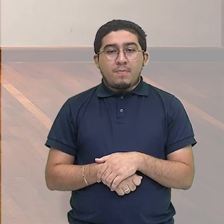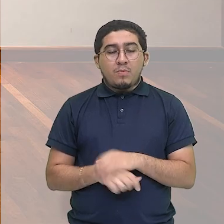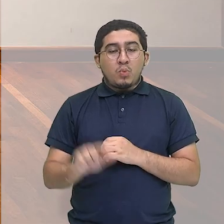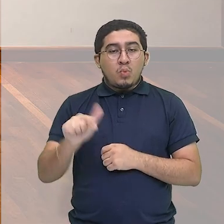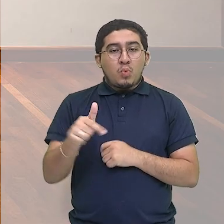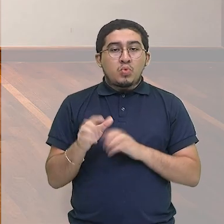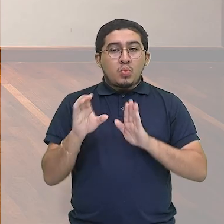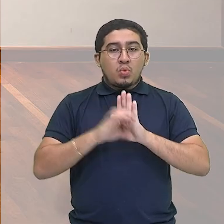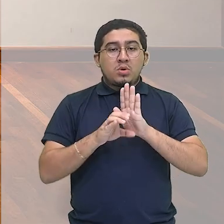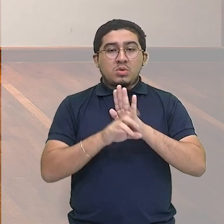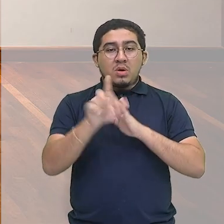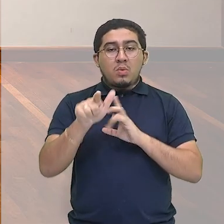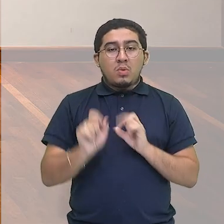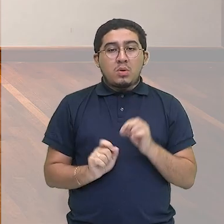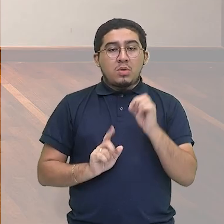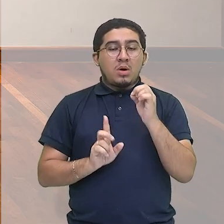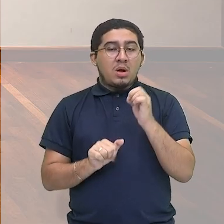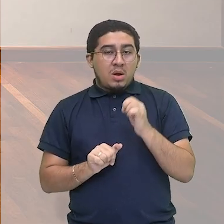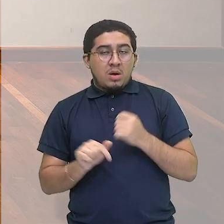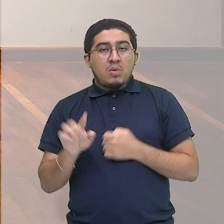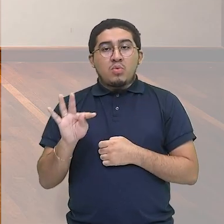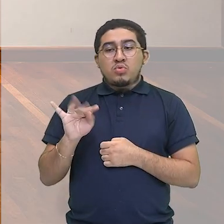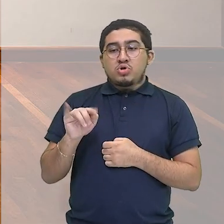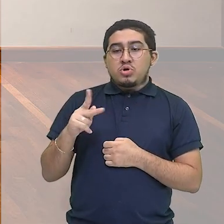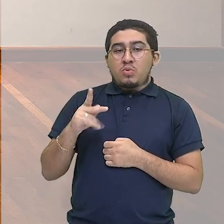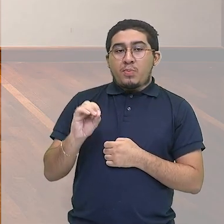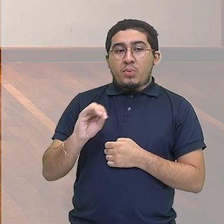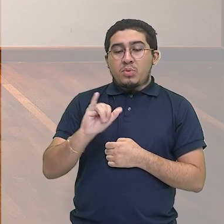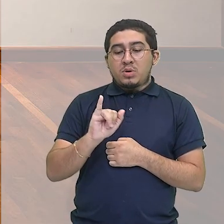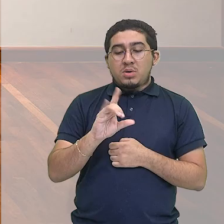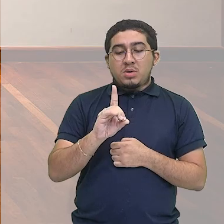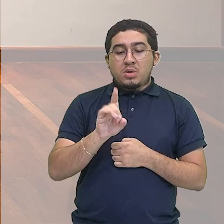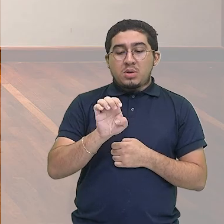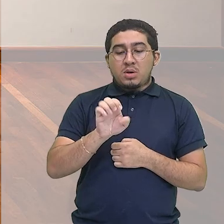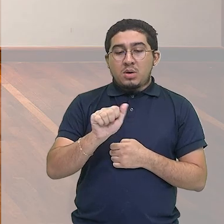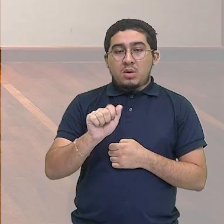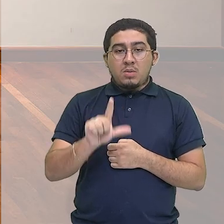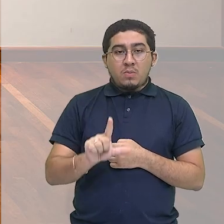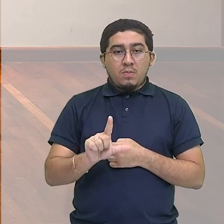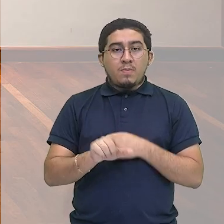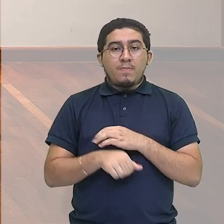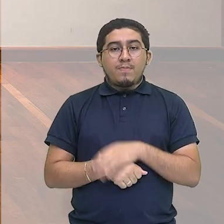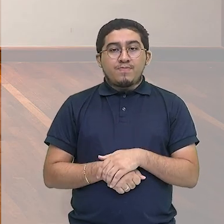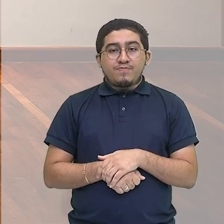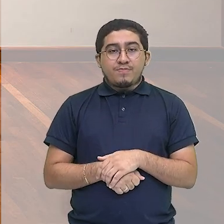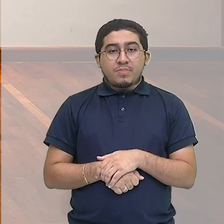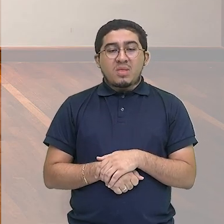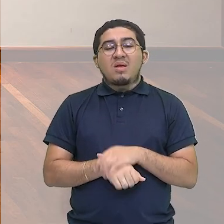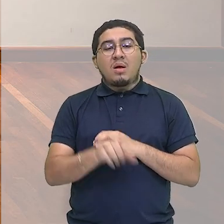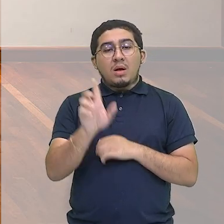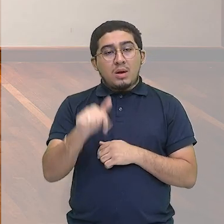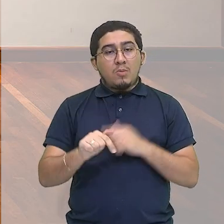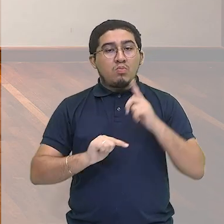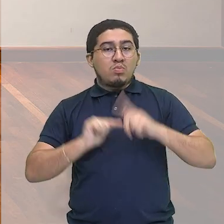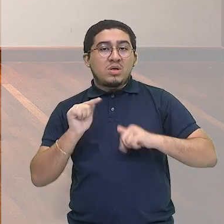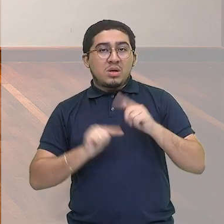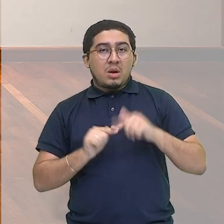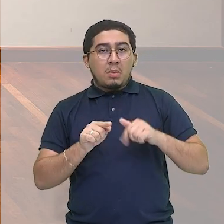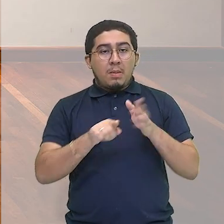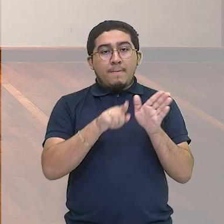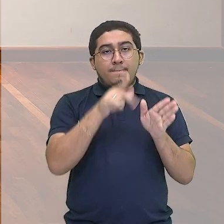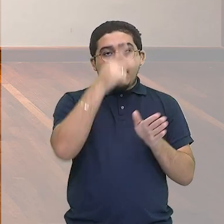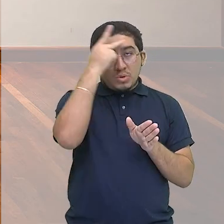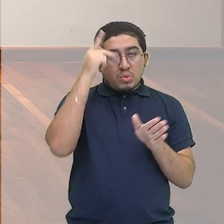é o tipo ideal, né? O que é o tipo ideal? O tipo ideal é um instrumento criado pelo